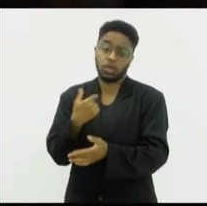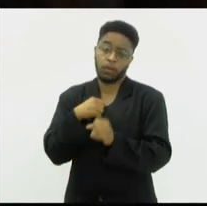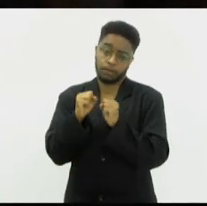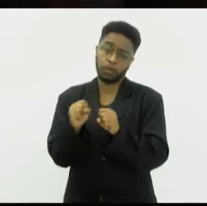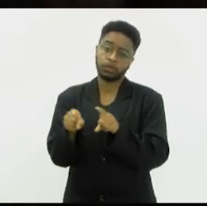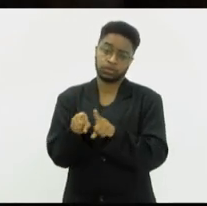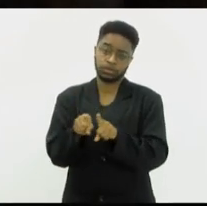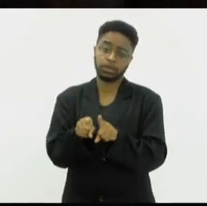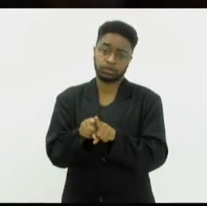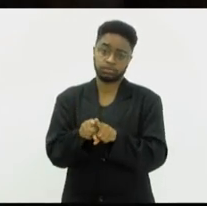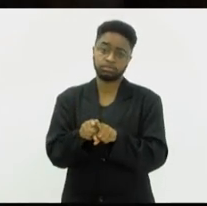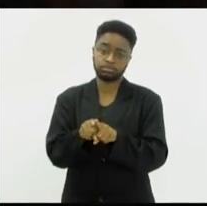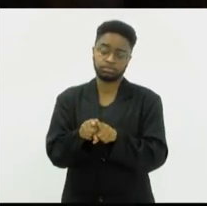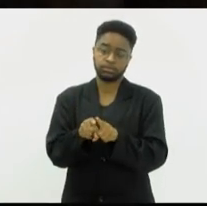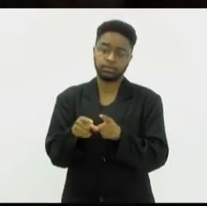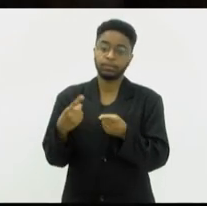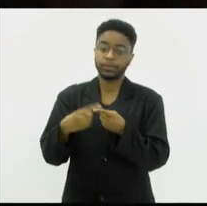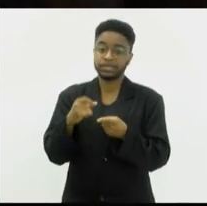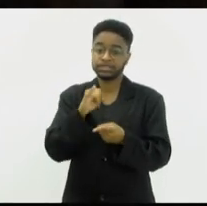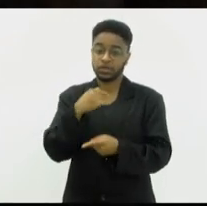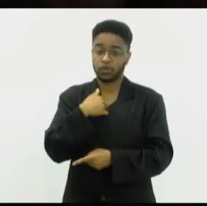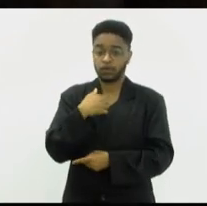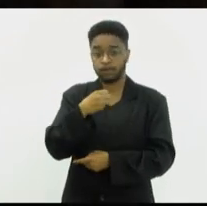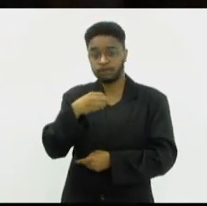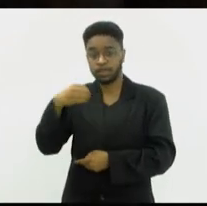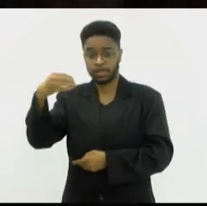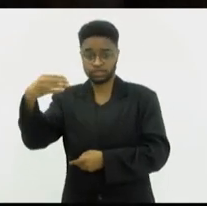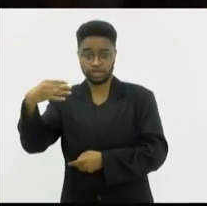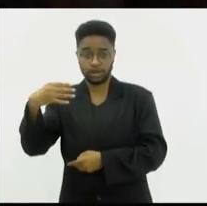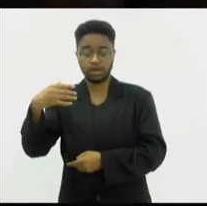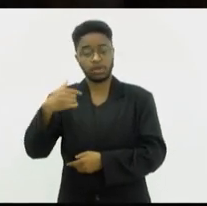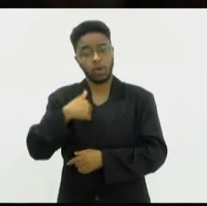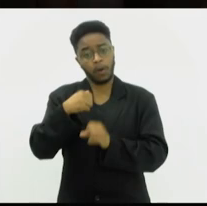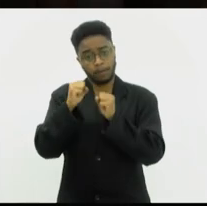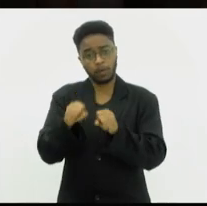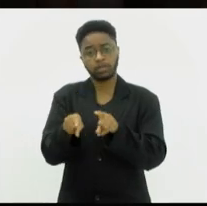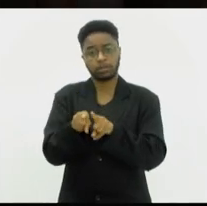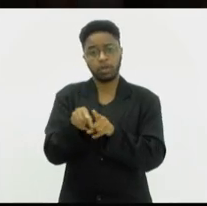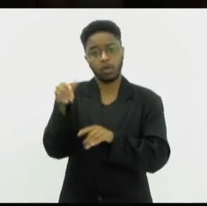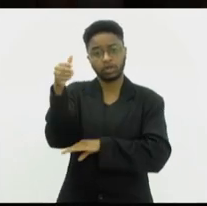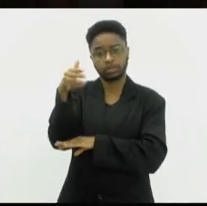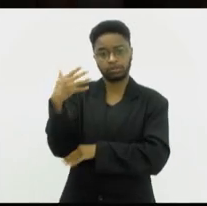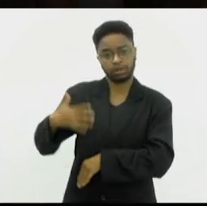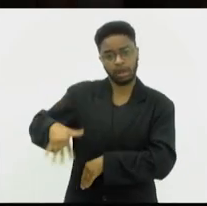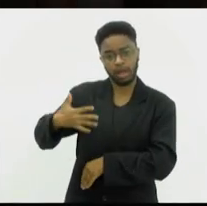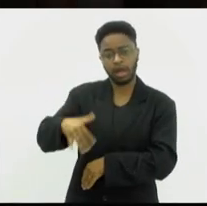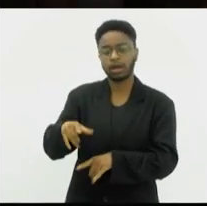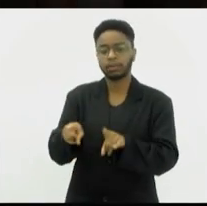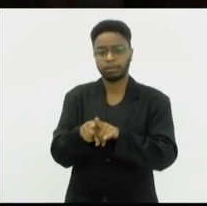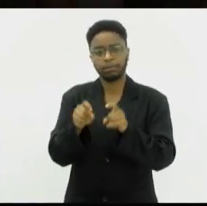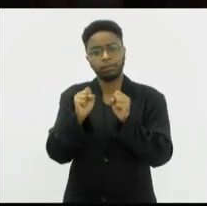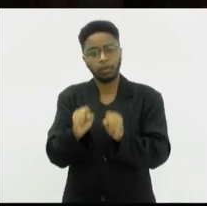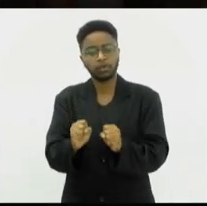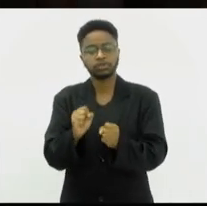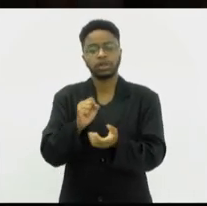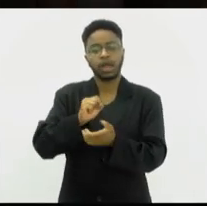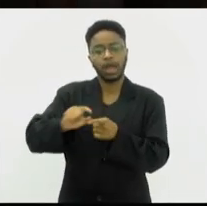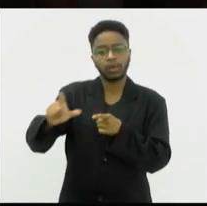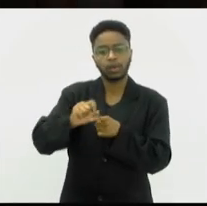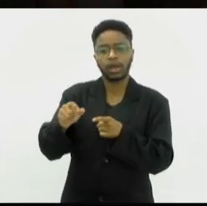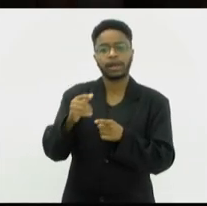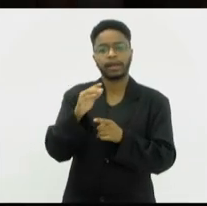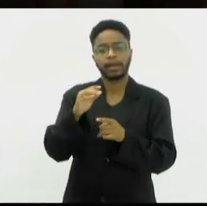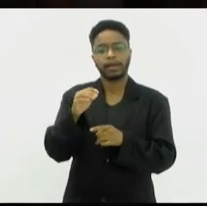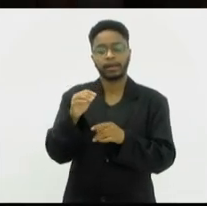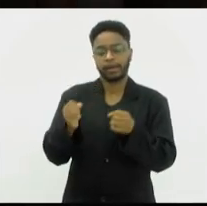também, quando eu viajar pela minha repartição, também ficar num hotel caro, alugar um carro mais caro, comer